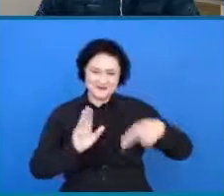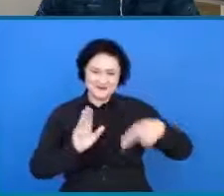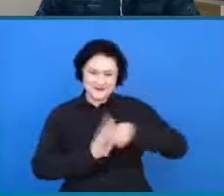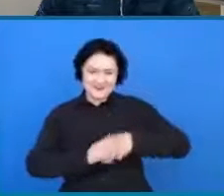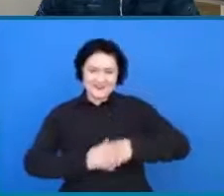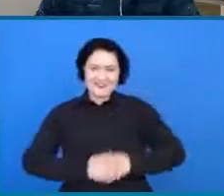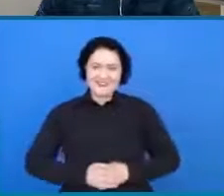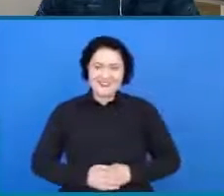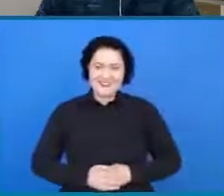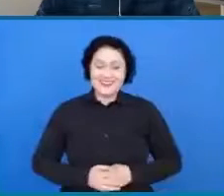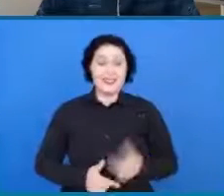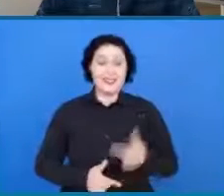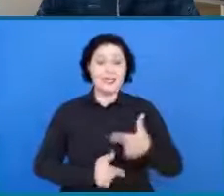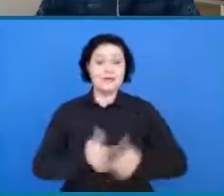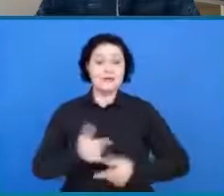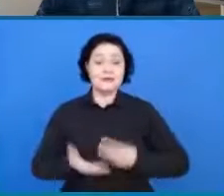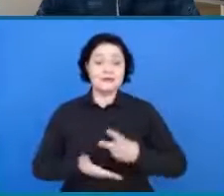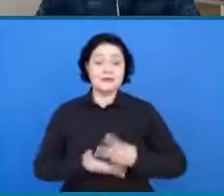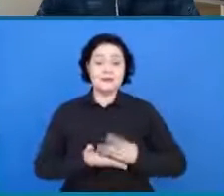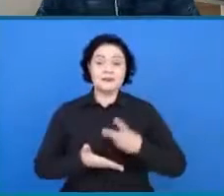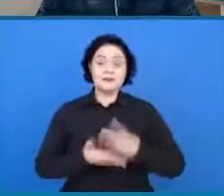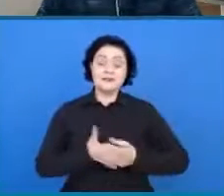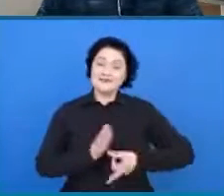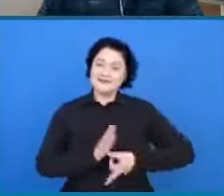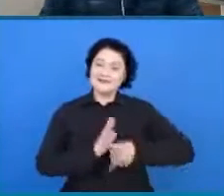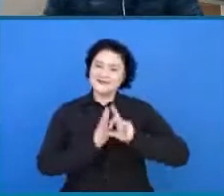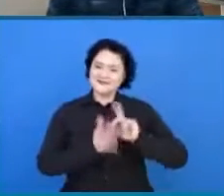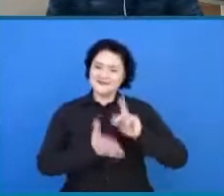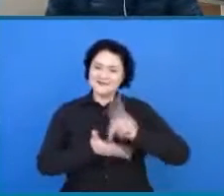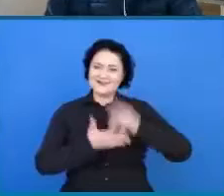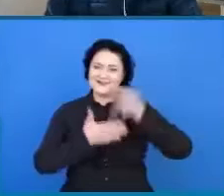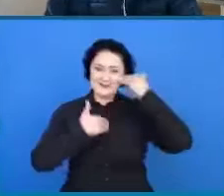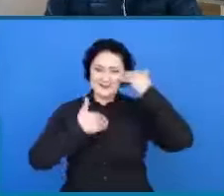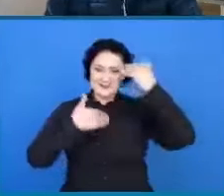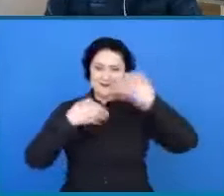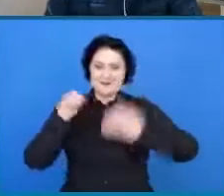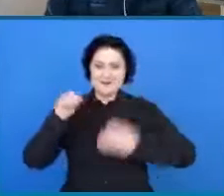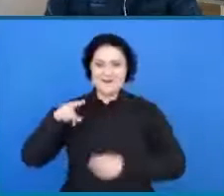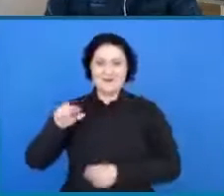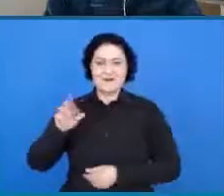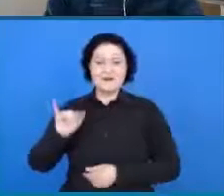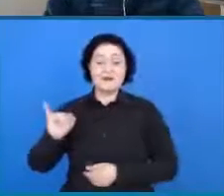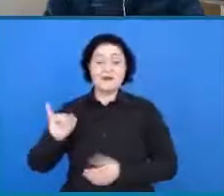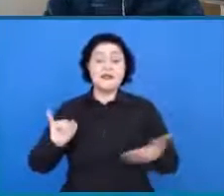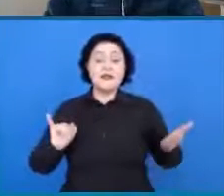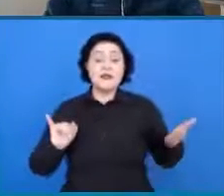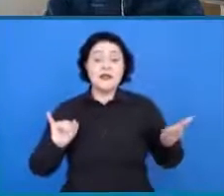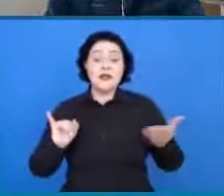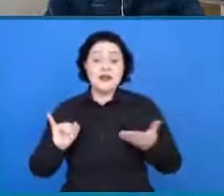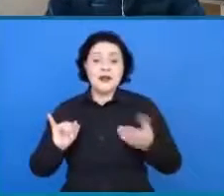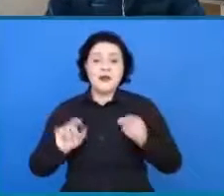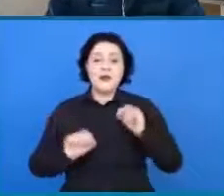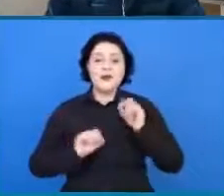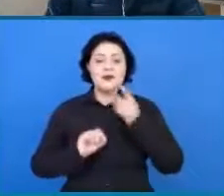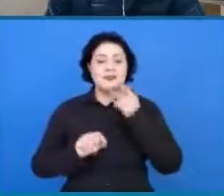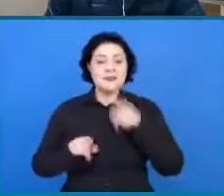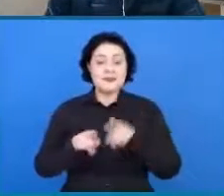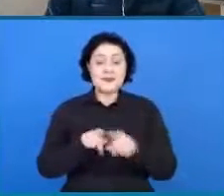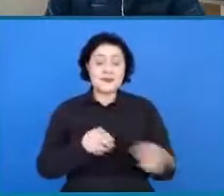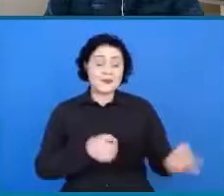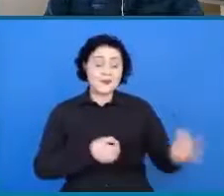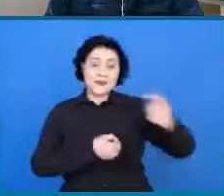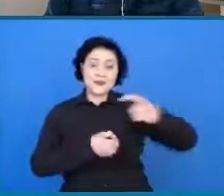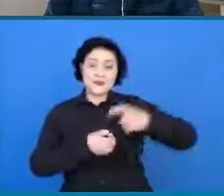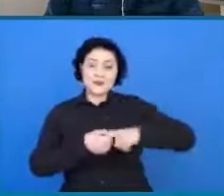37 trabalhamos sempre com bastante antecedência Obrigada Andrei agora nós gostaríamos de voltar